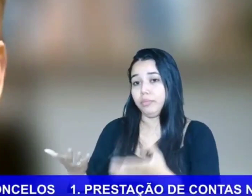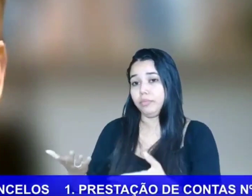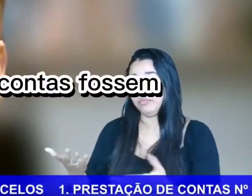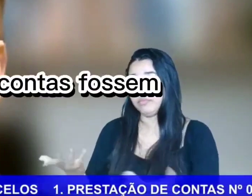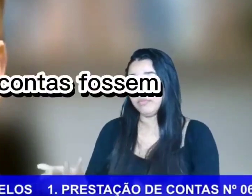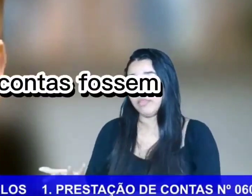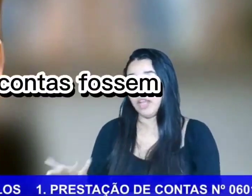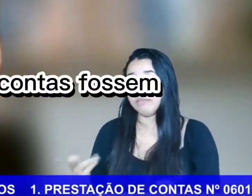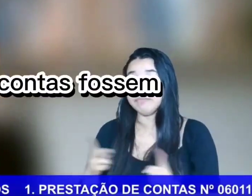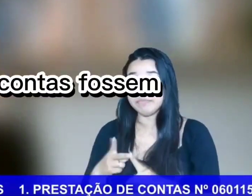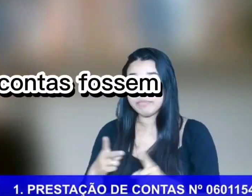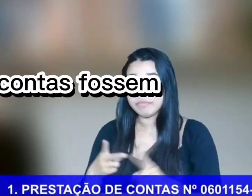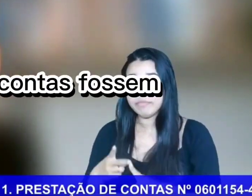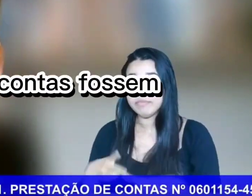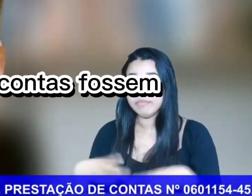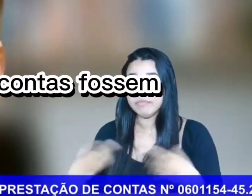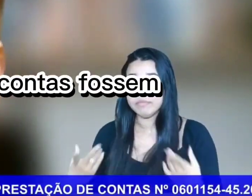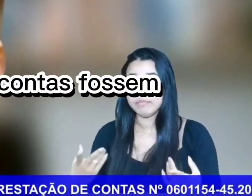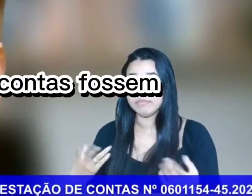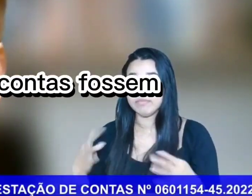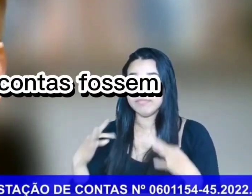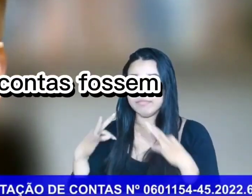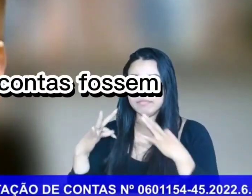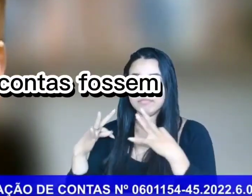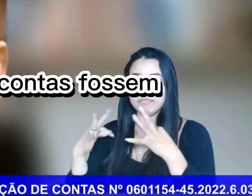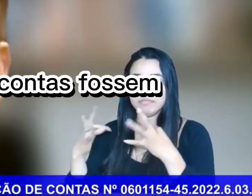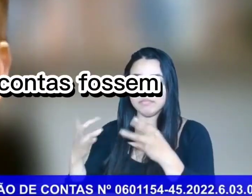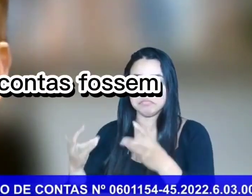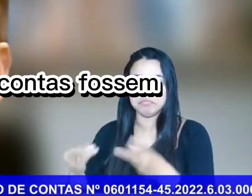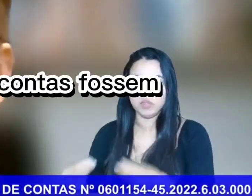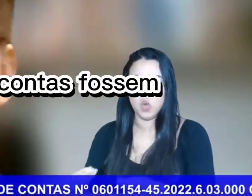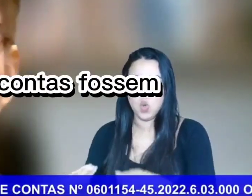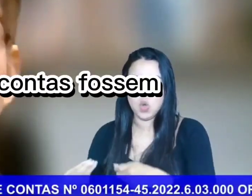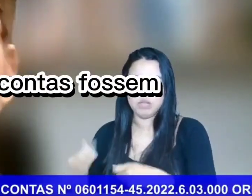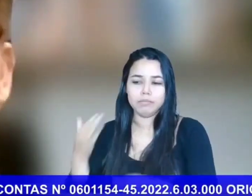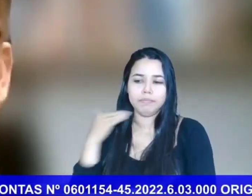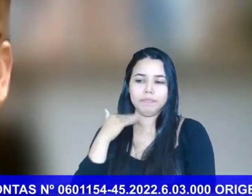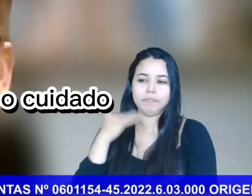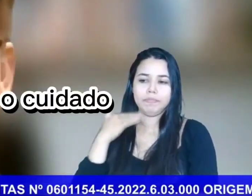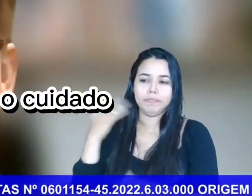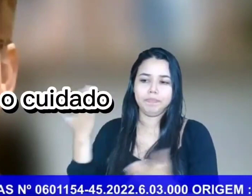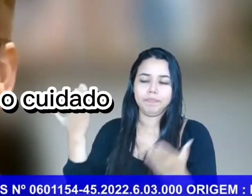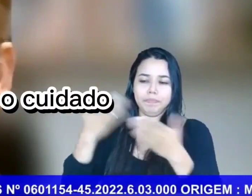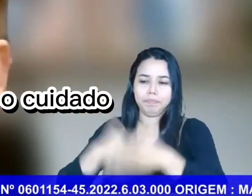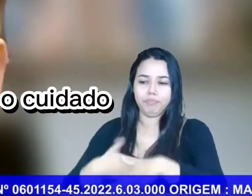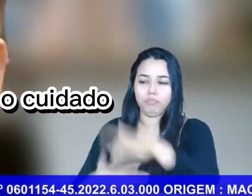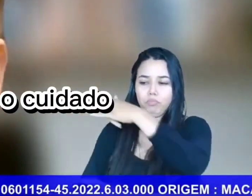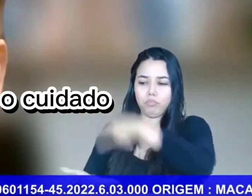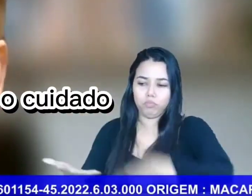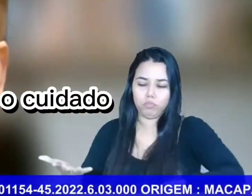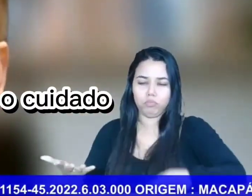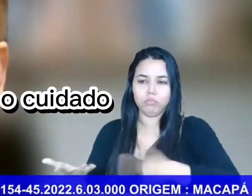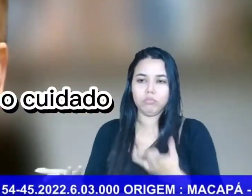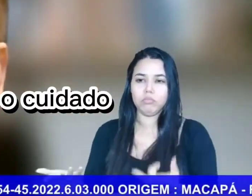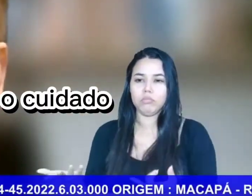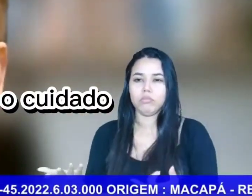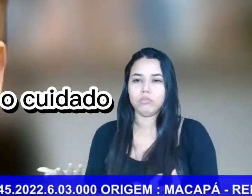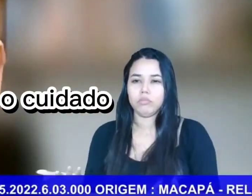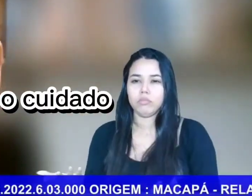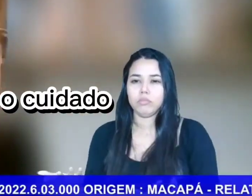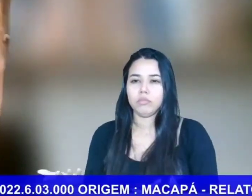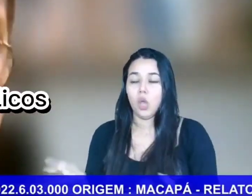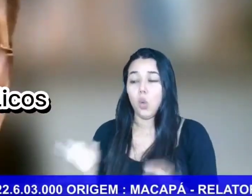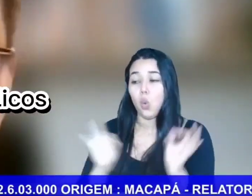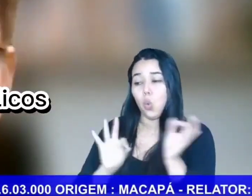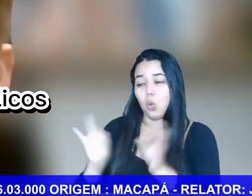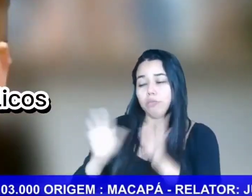possível, fazendo de um tudo para que as contas fossem aprovadas e para demonstrar o trato e o